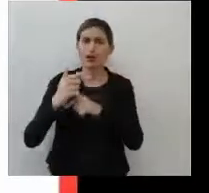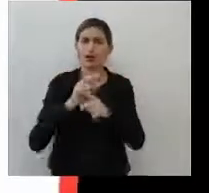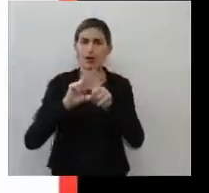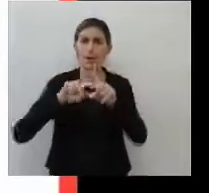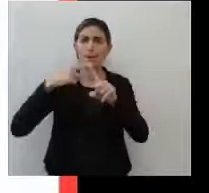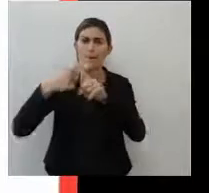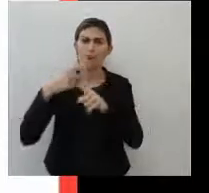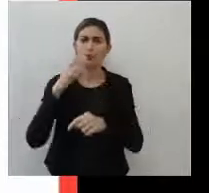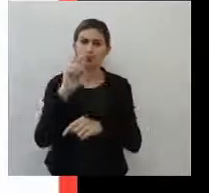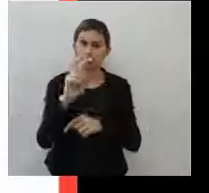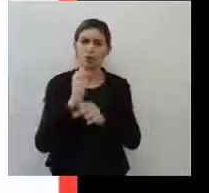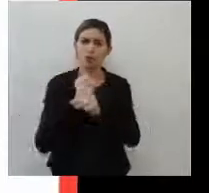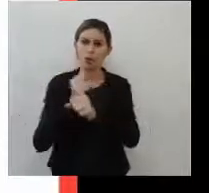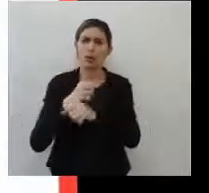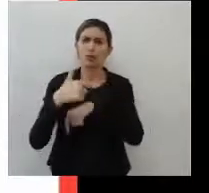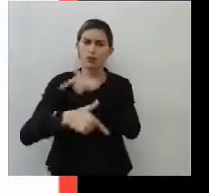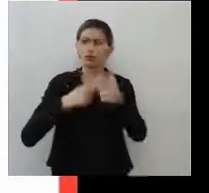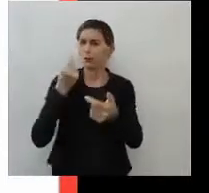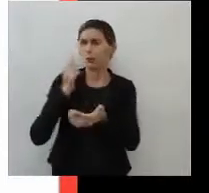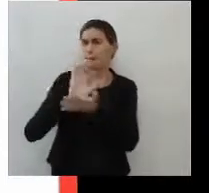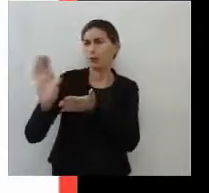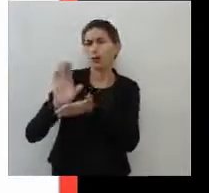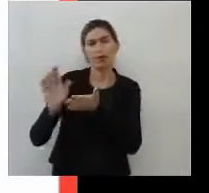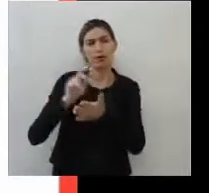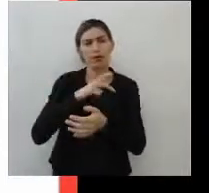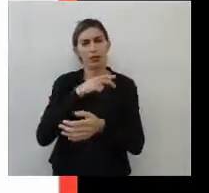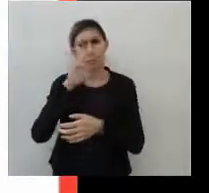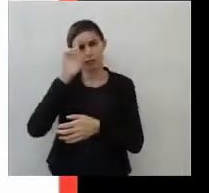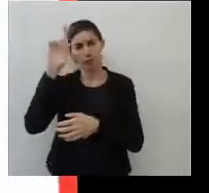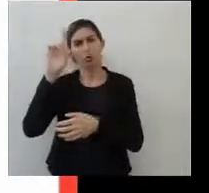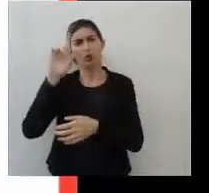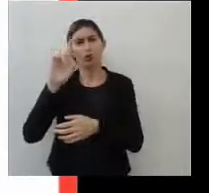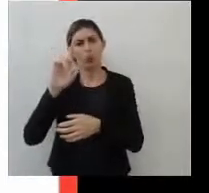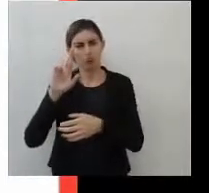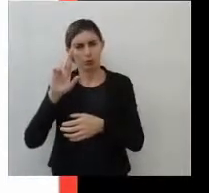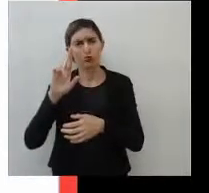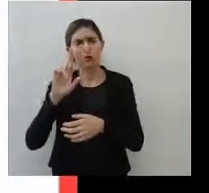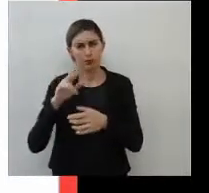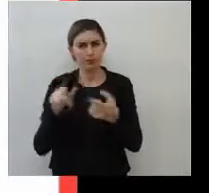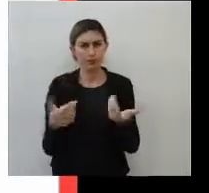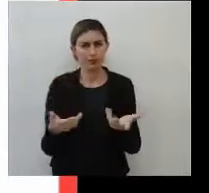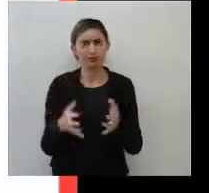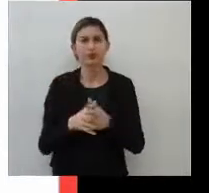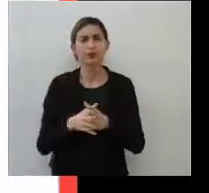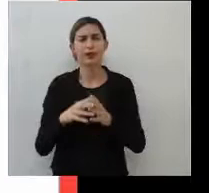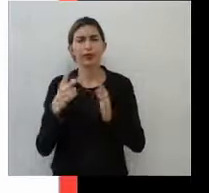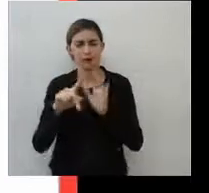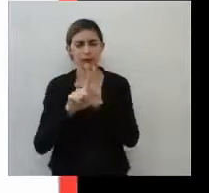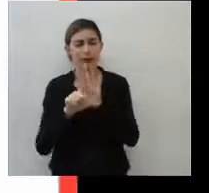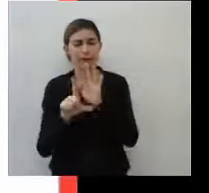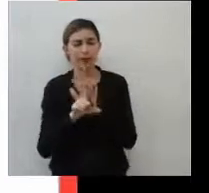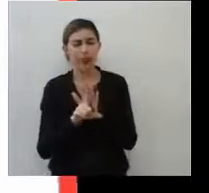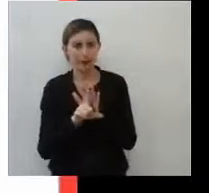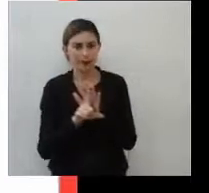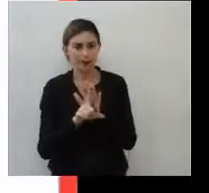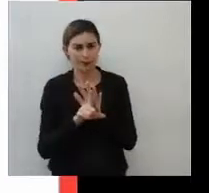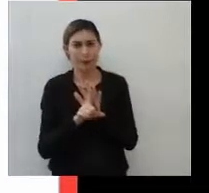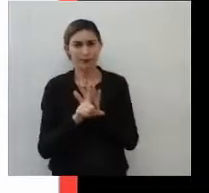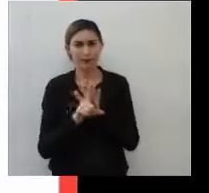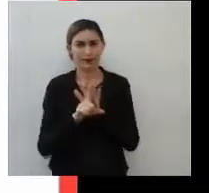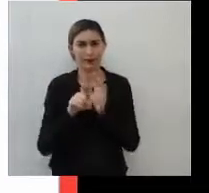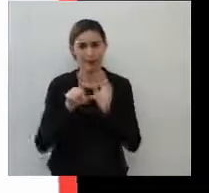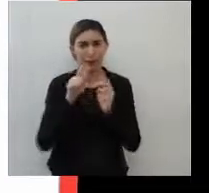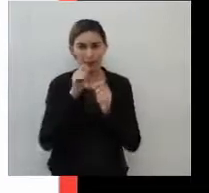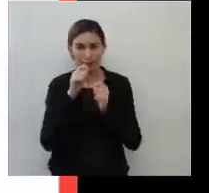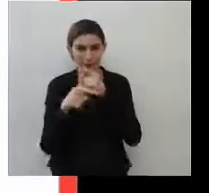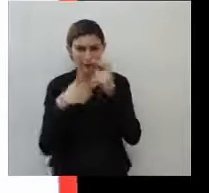para indenizar o patrão, o seu dono. Tá bem? Essa lei tem uma pegadinha, viu?